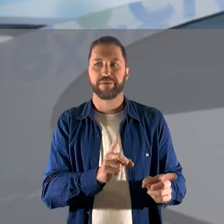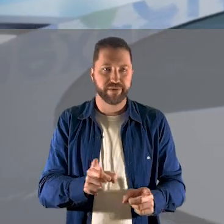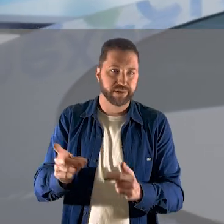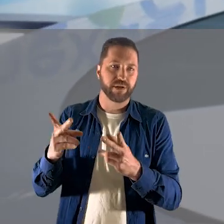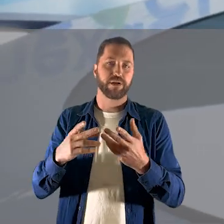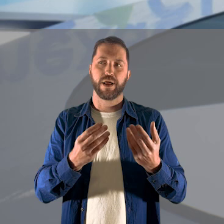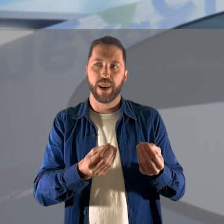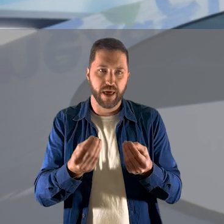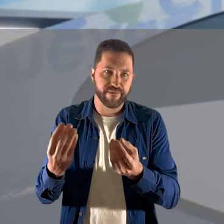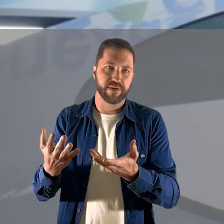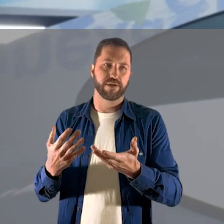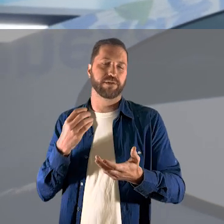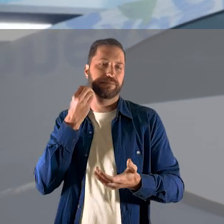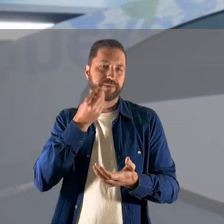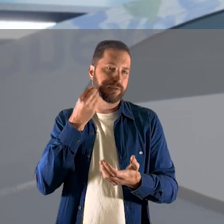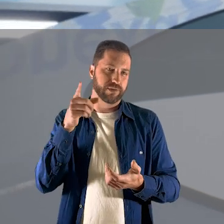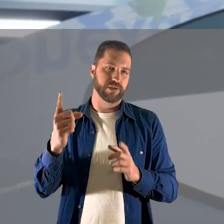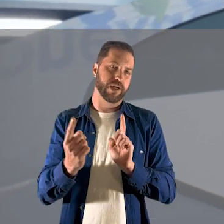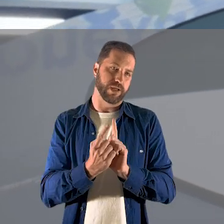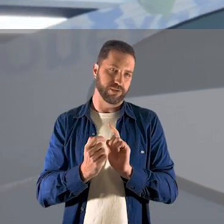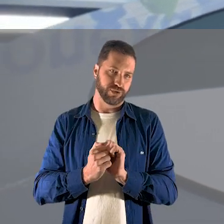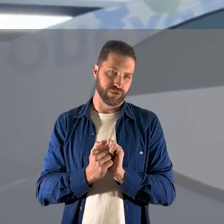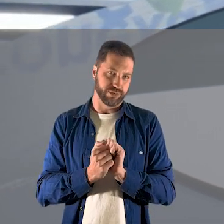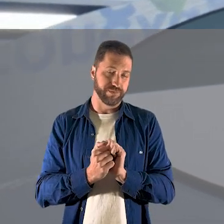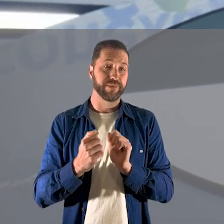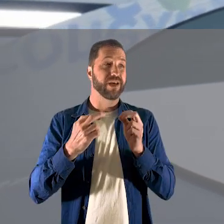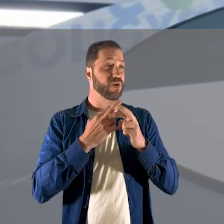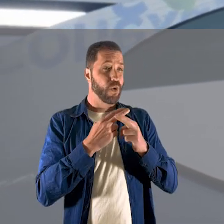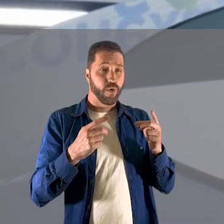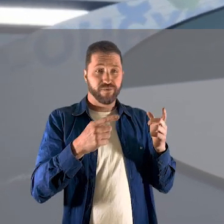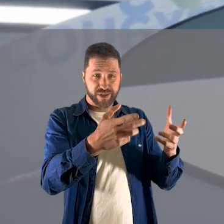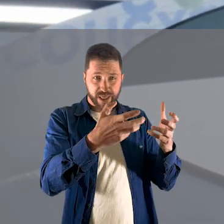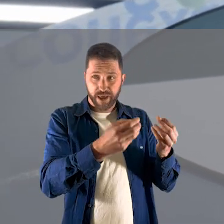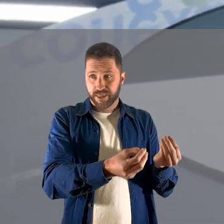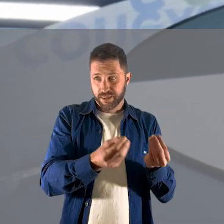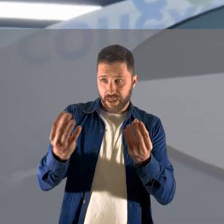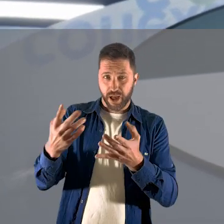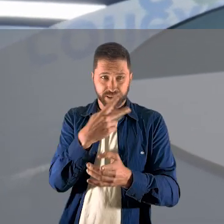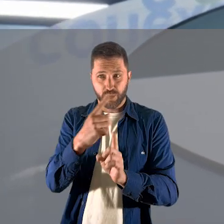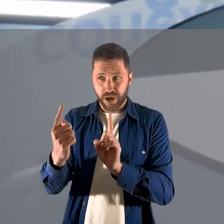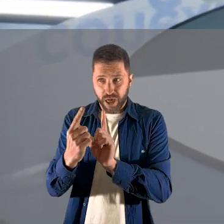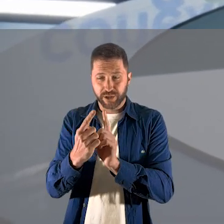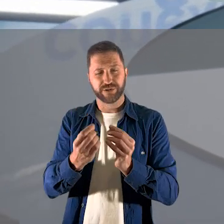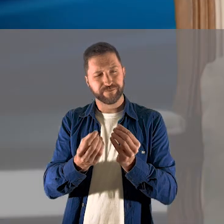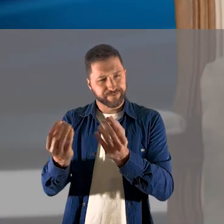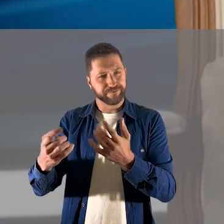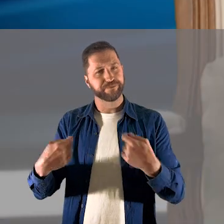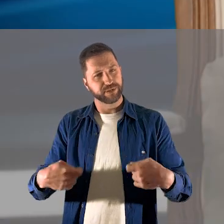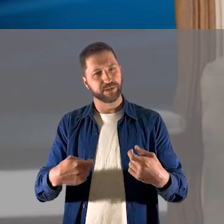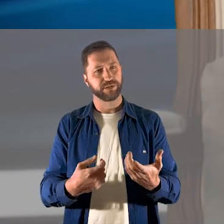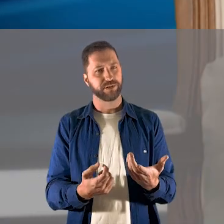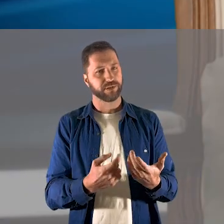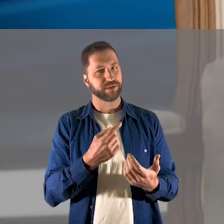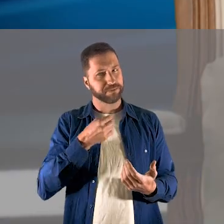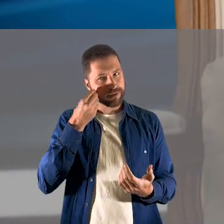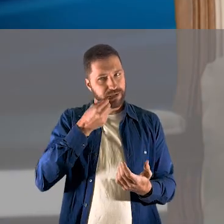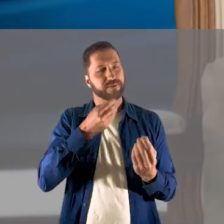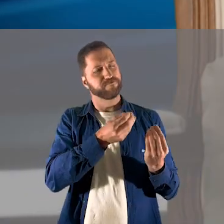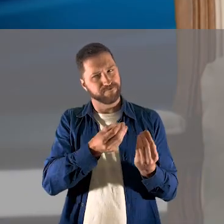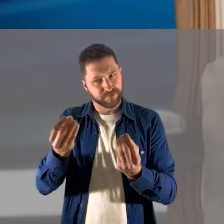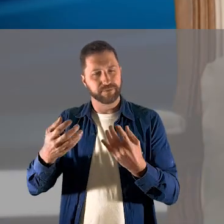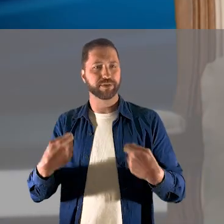e ao mesmo tempo não perder o que você quer oferecer para o seu cliente né